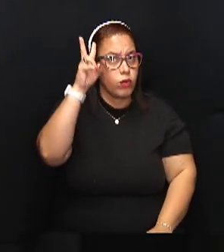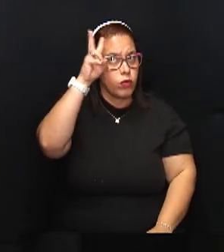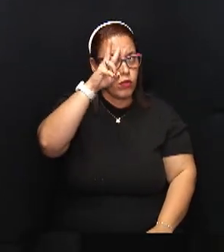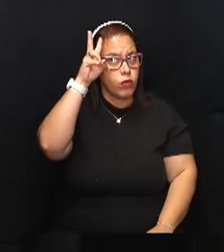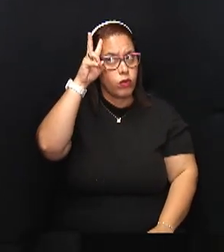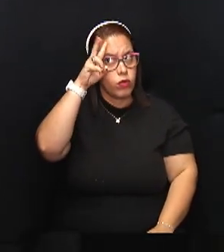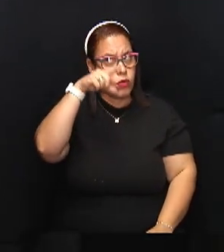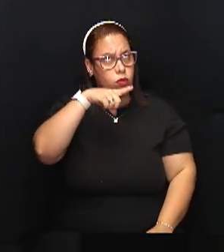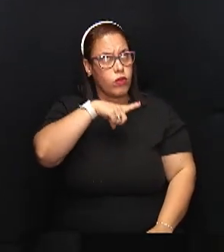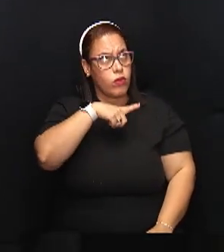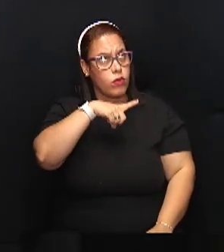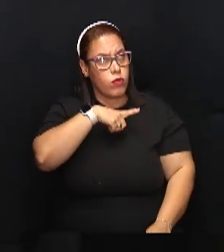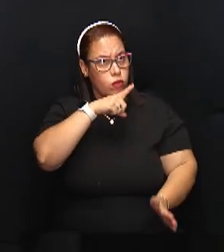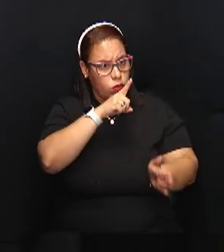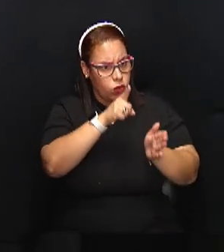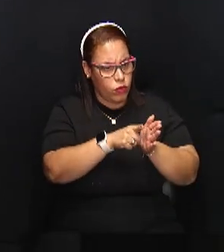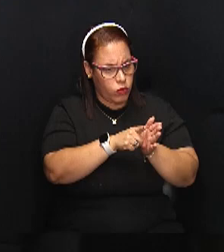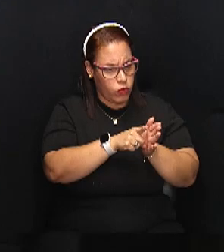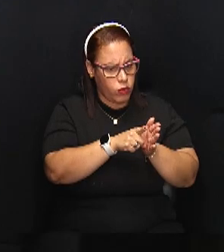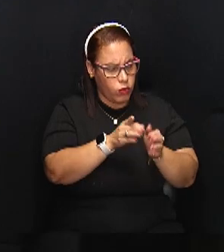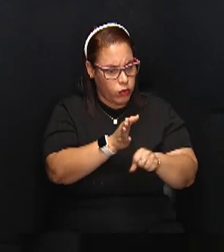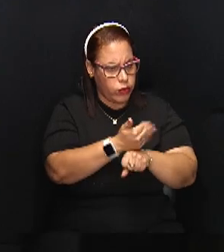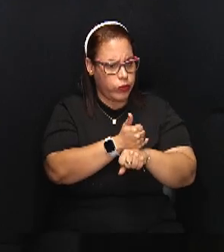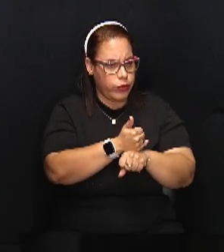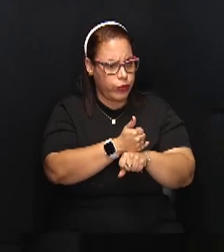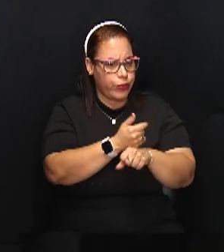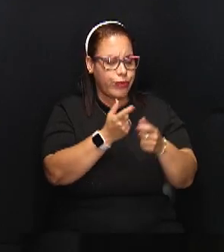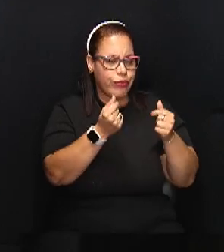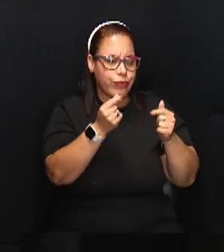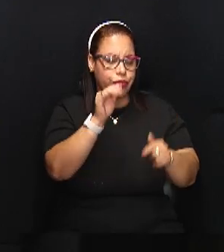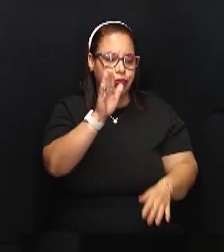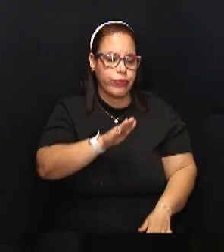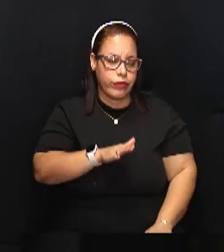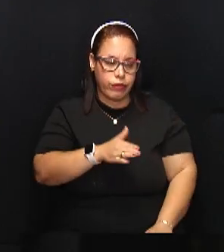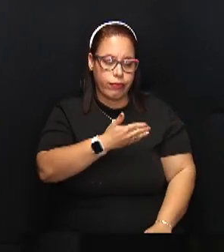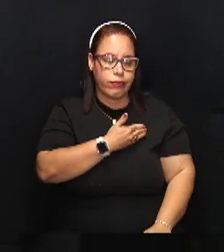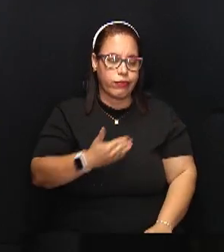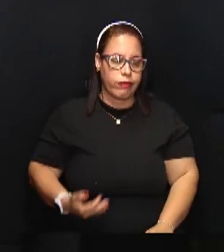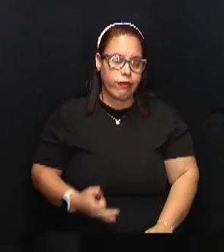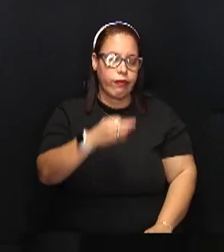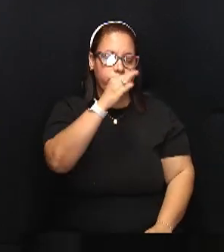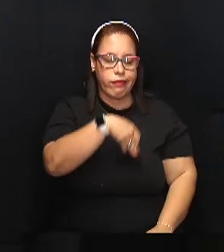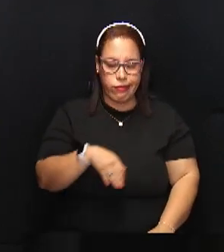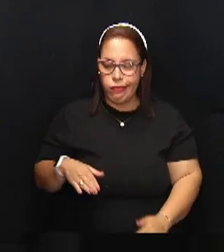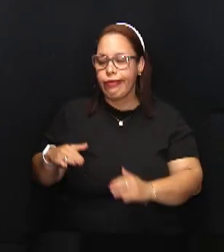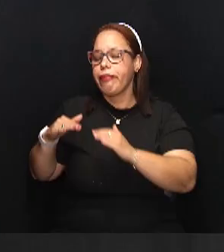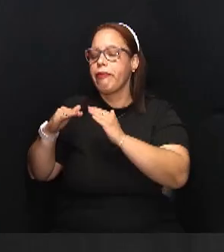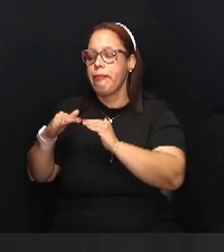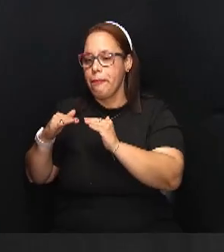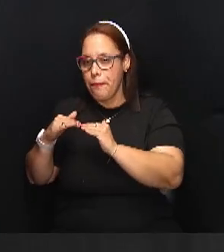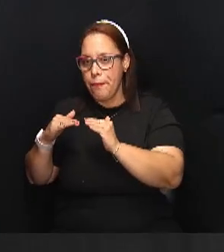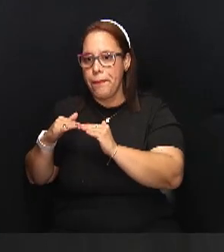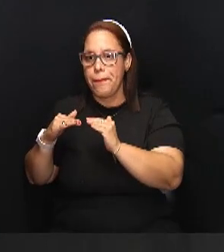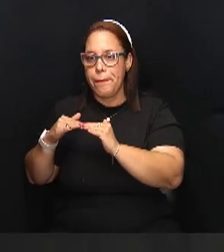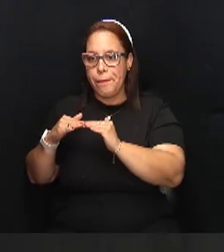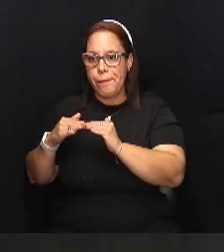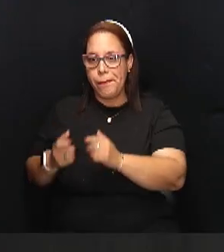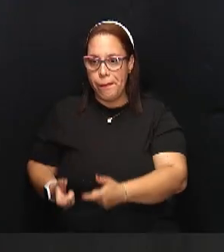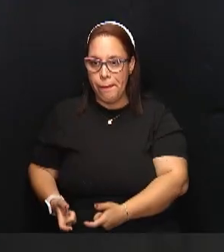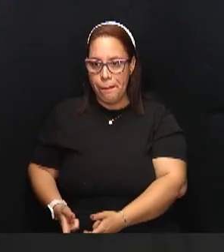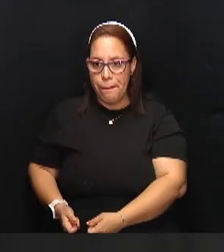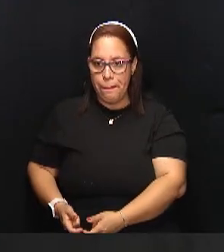sempre que o diagnóstico ele é precoce, também há uma economia na saúde pública, correto? Isso, com certeza. Assim, o câncer de